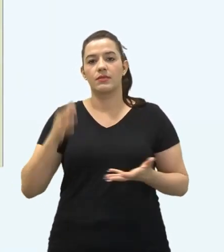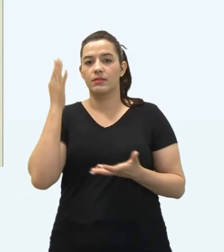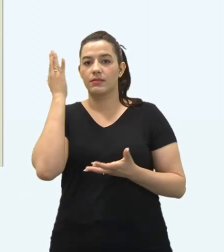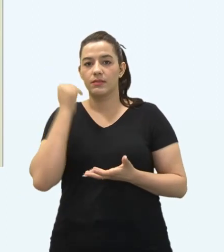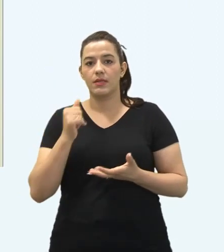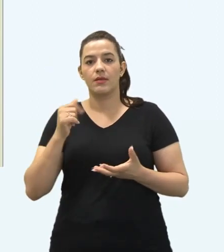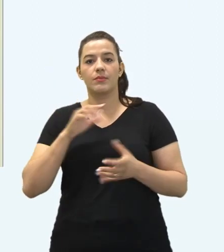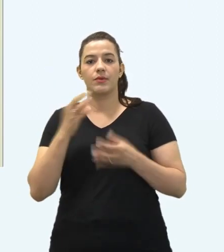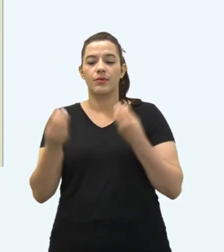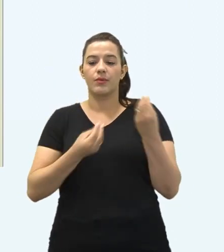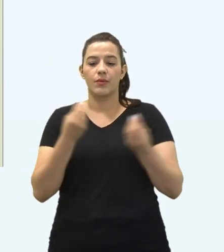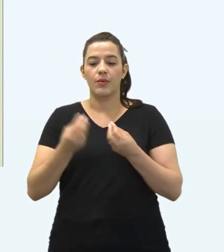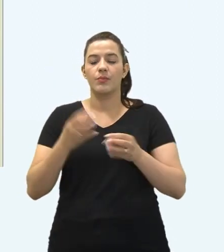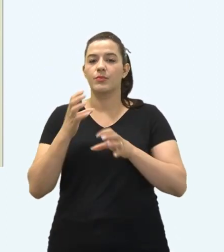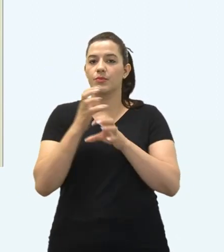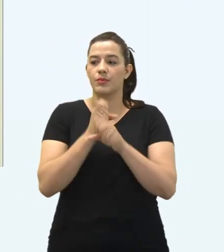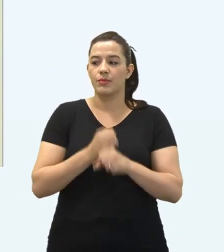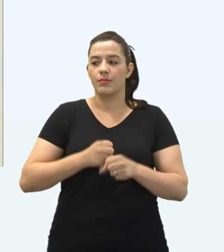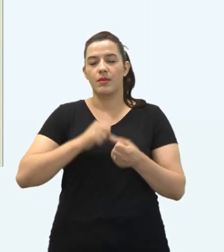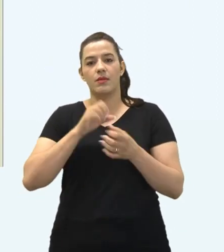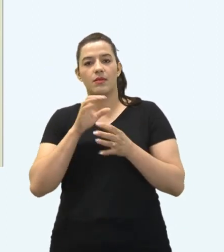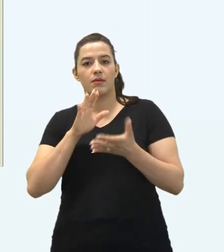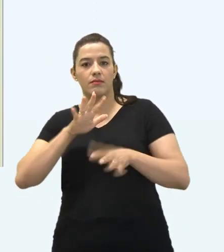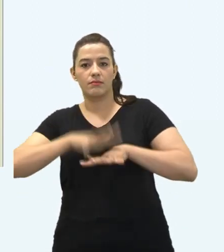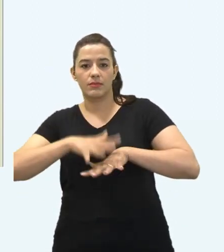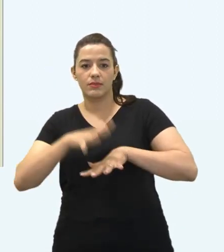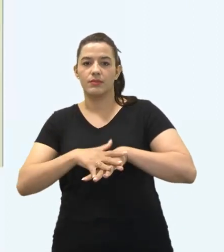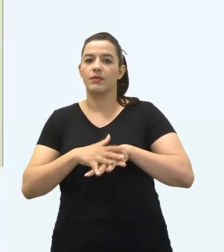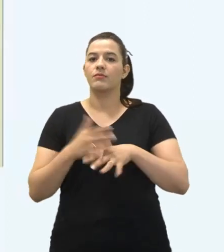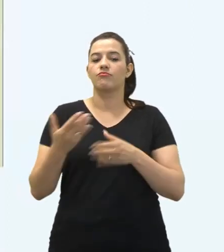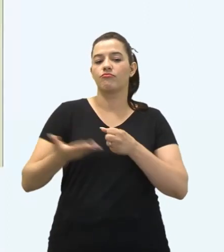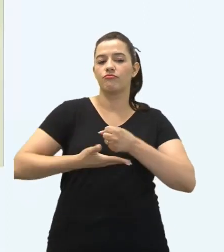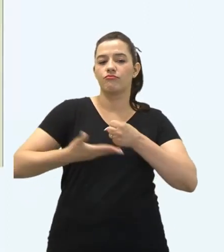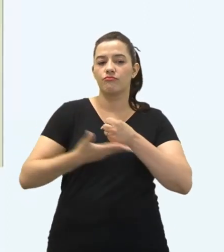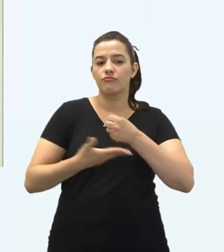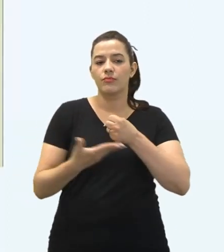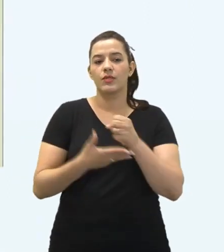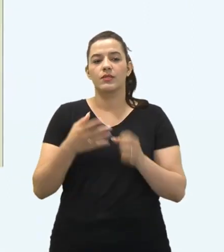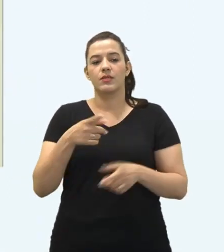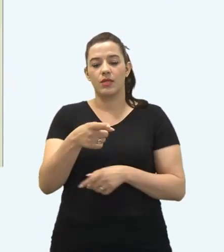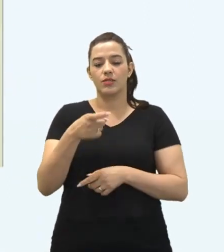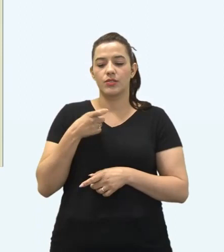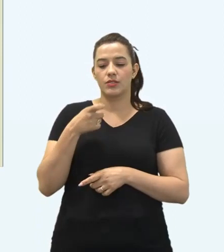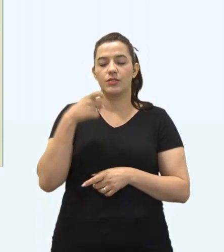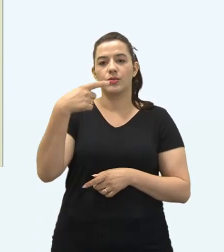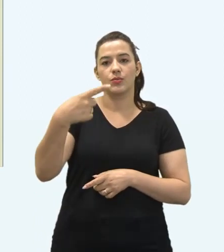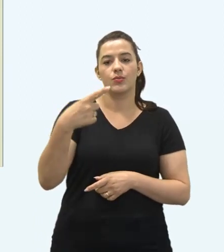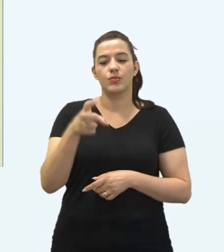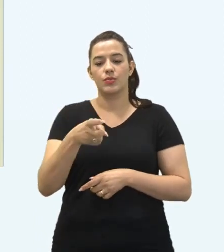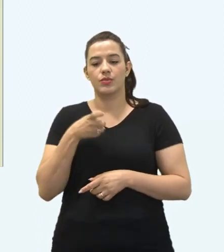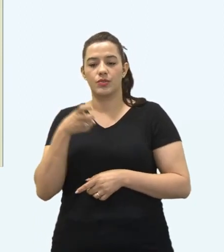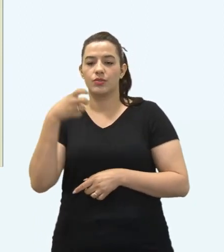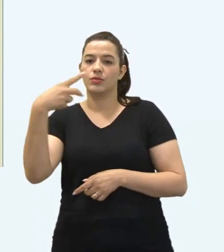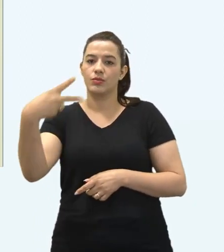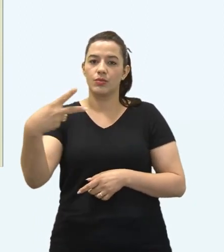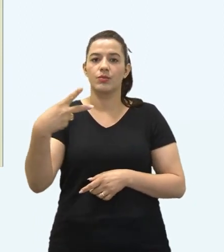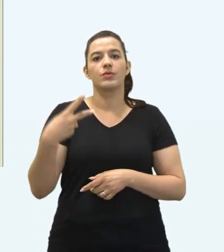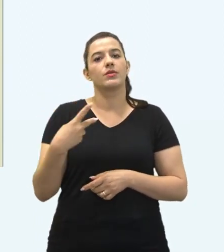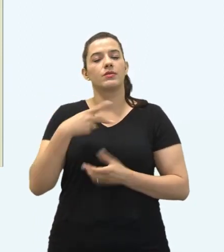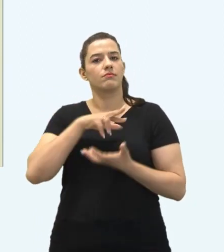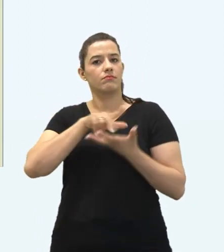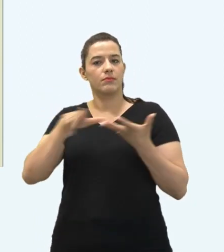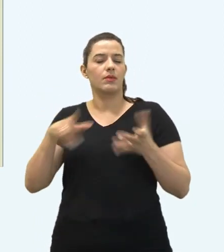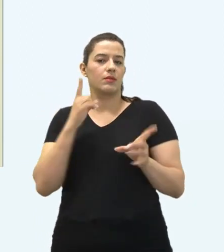fazer as operações né as pontinhas a matemática básica sabe achar utilize duas linhas essas coisas